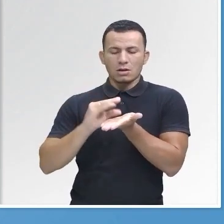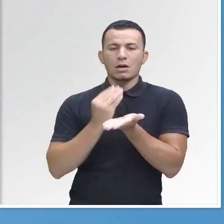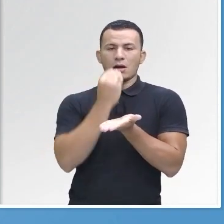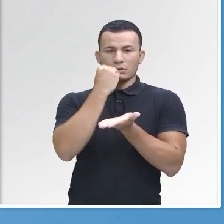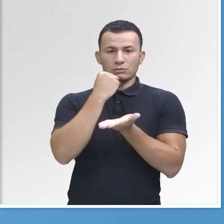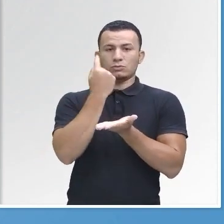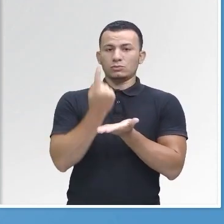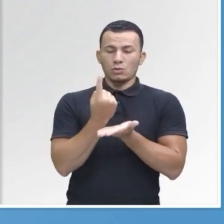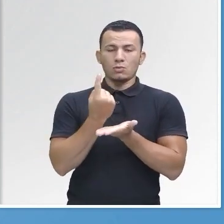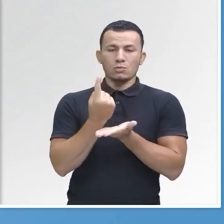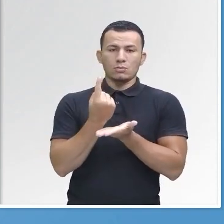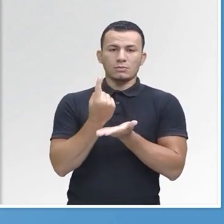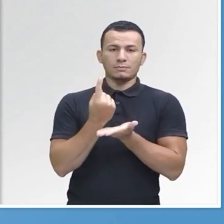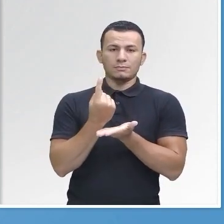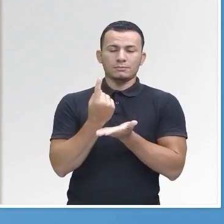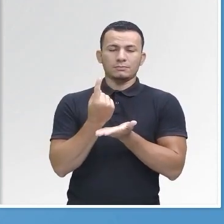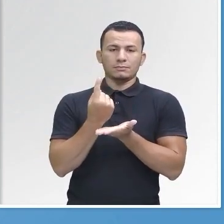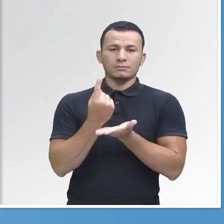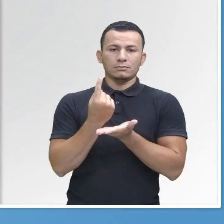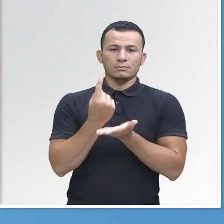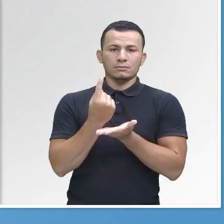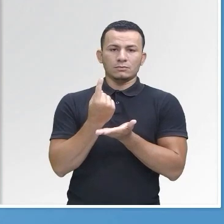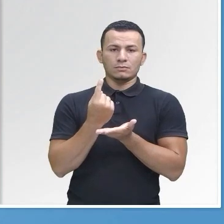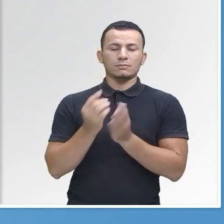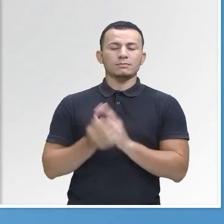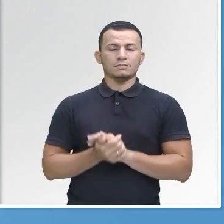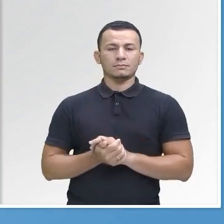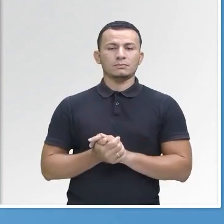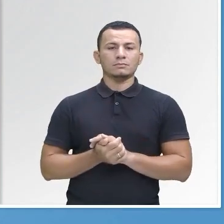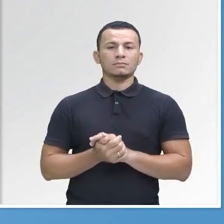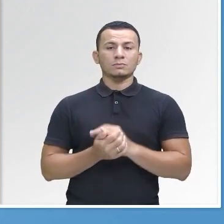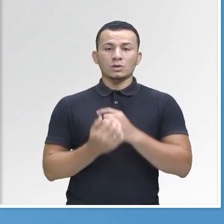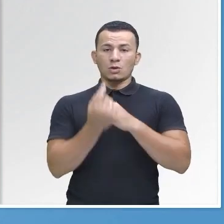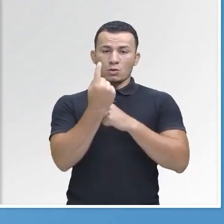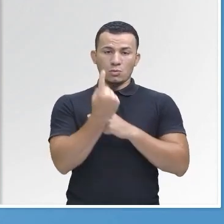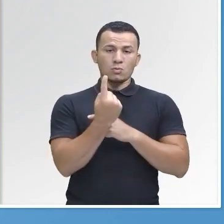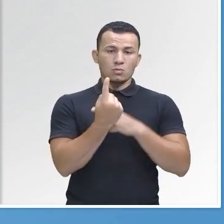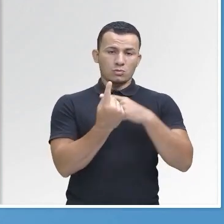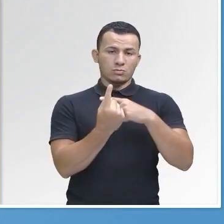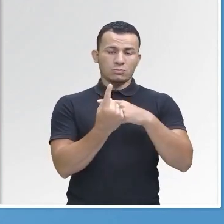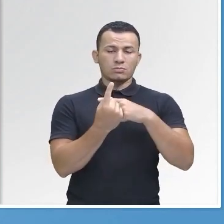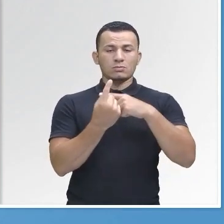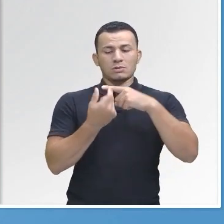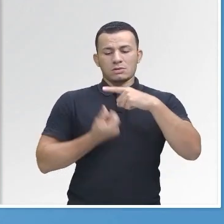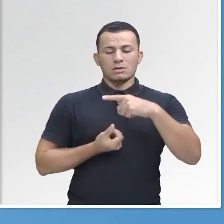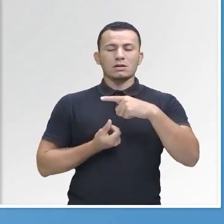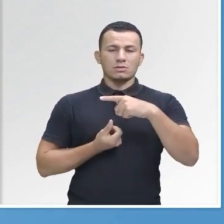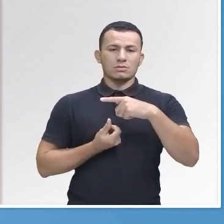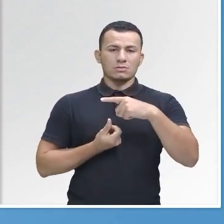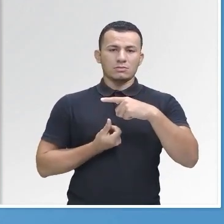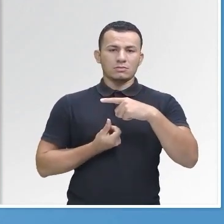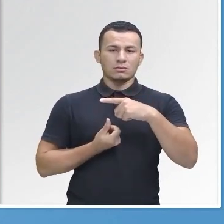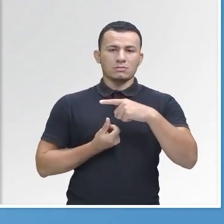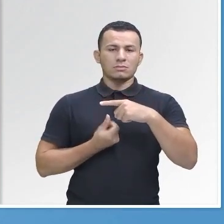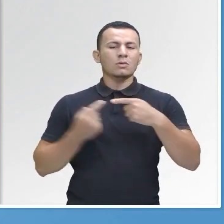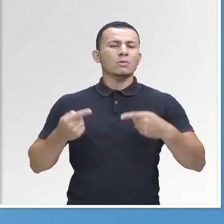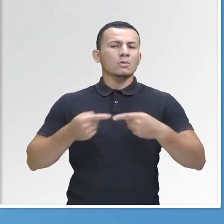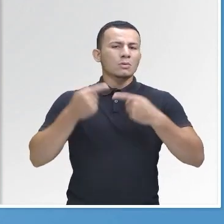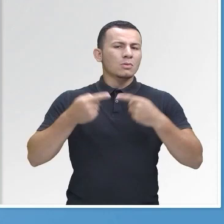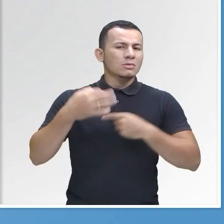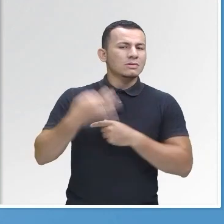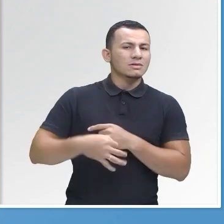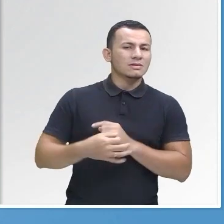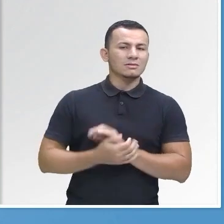pizza. Ou seja, ela comeu 1/6 da pizza. Então, resposta é a